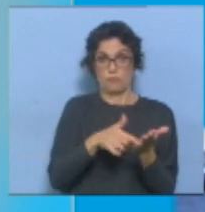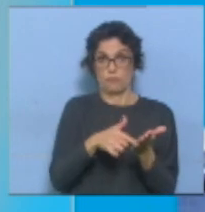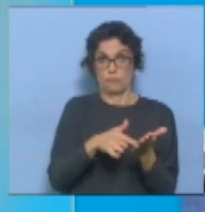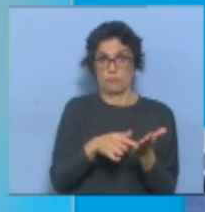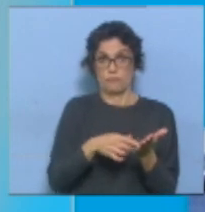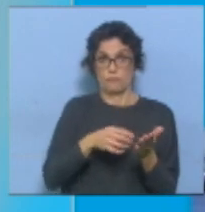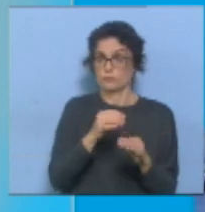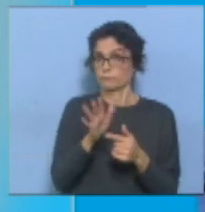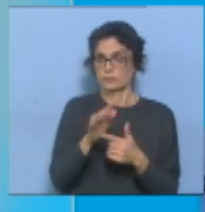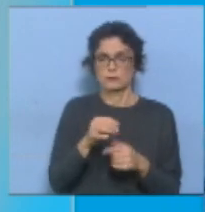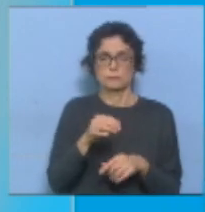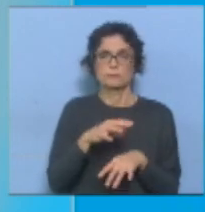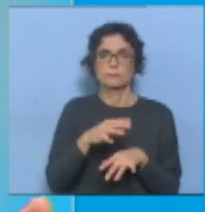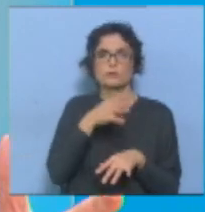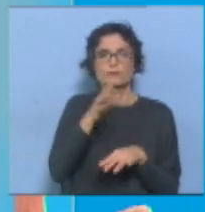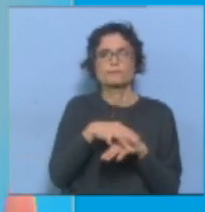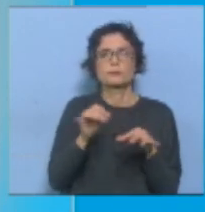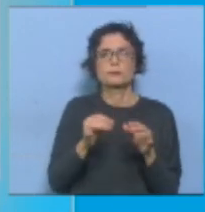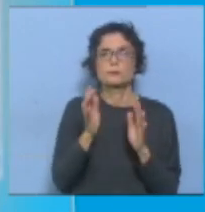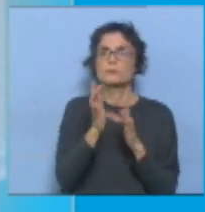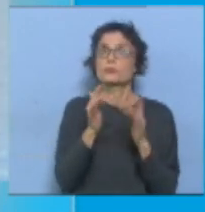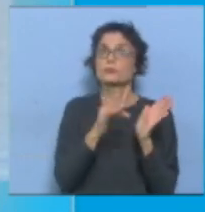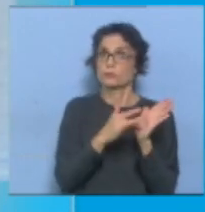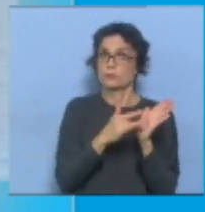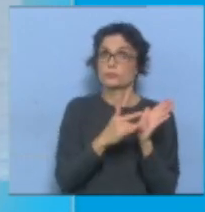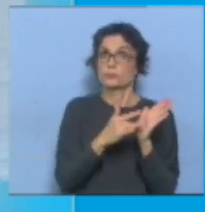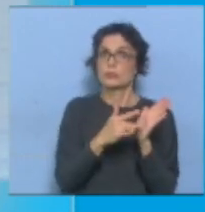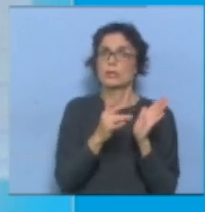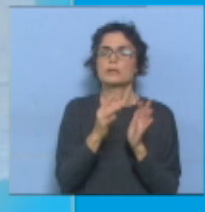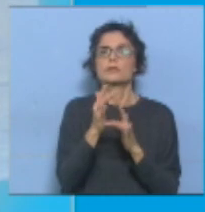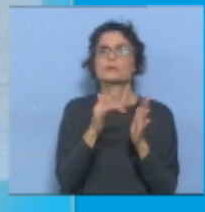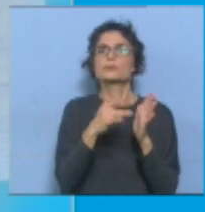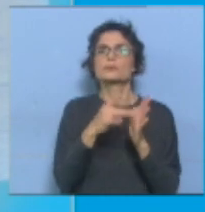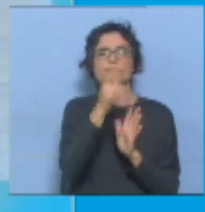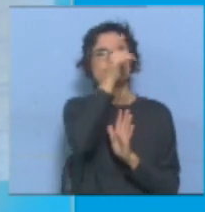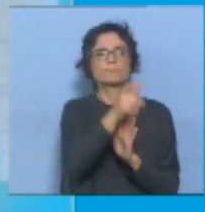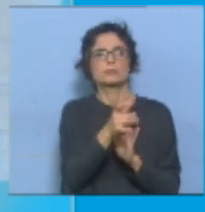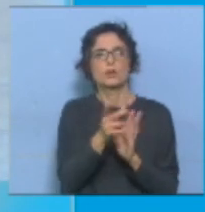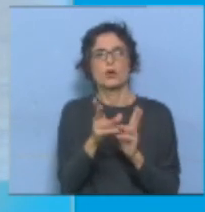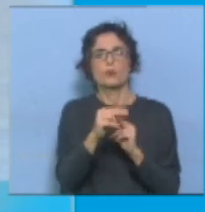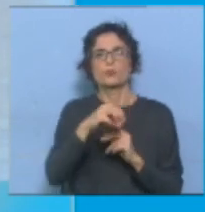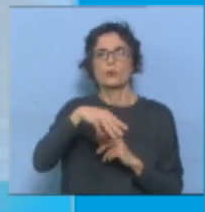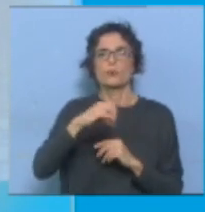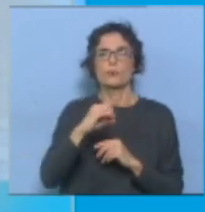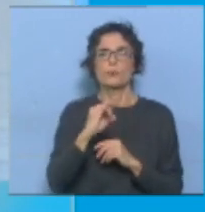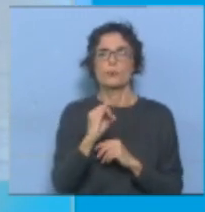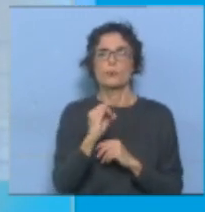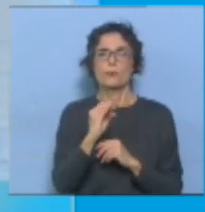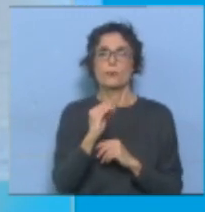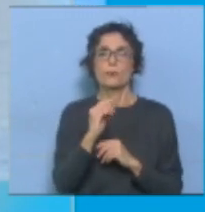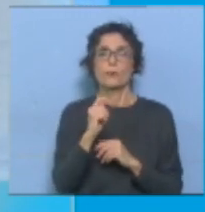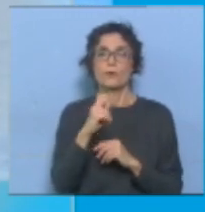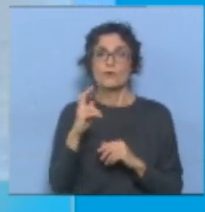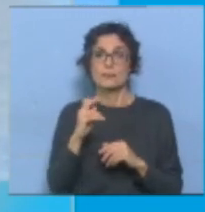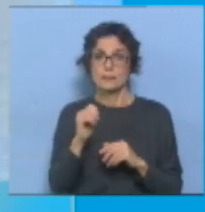Jesus no famoso Sermão da Montanha, Jesus que aparece como o novo Moisés e agora, de uma forma